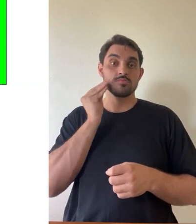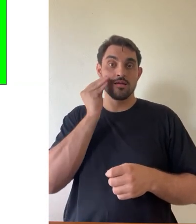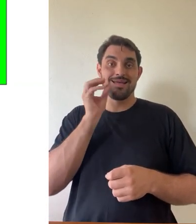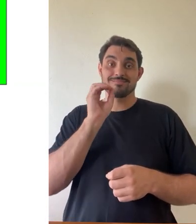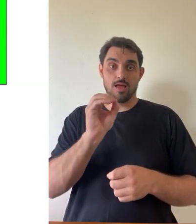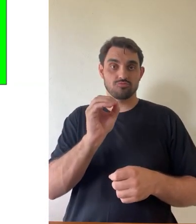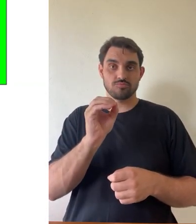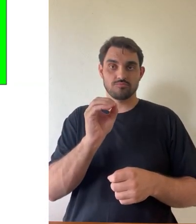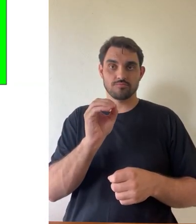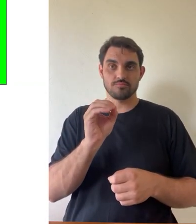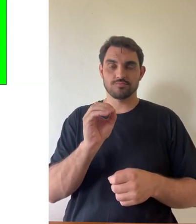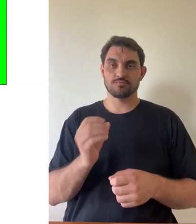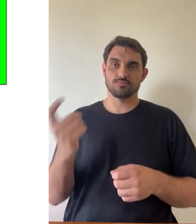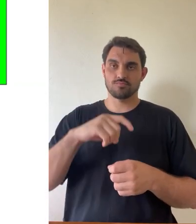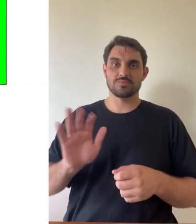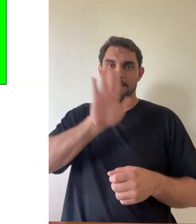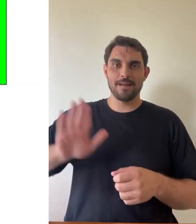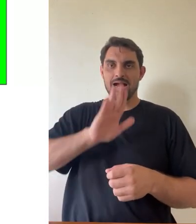né?